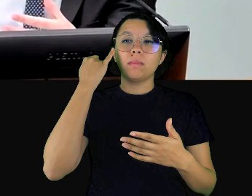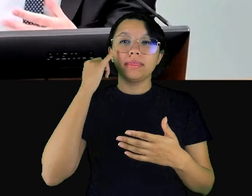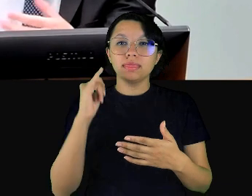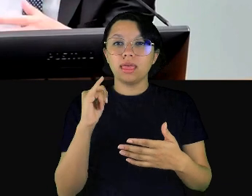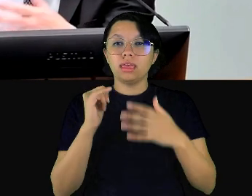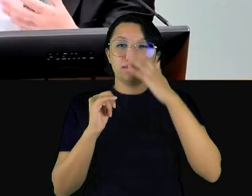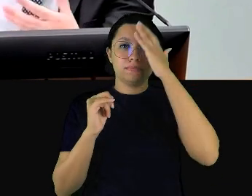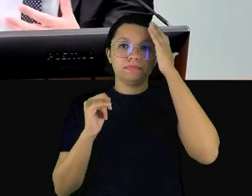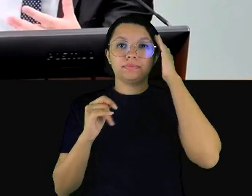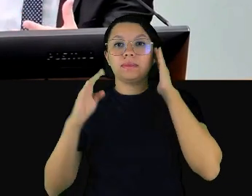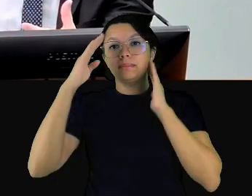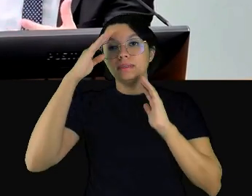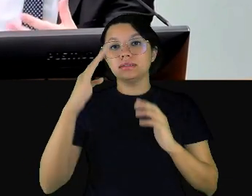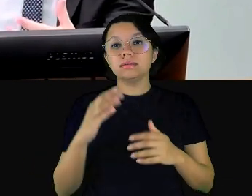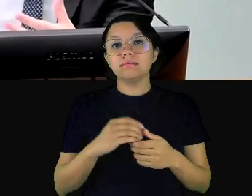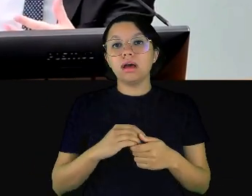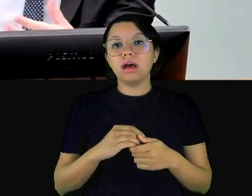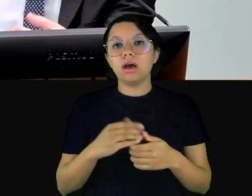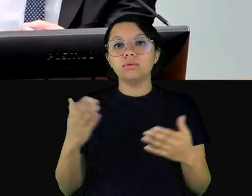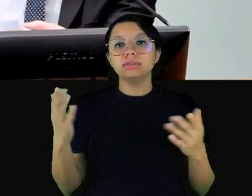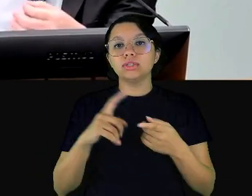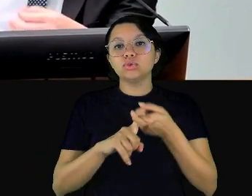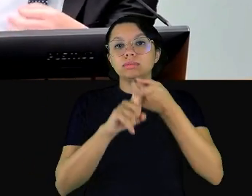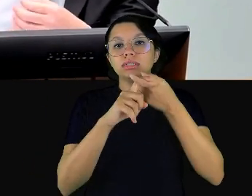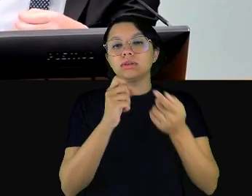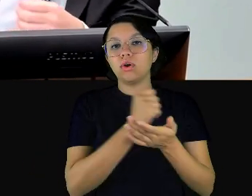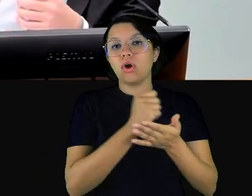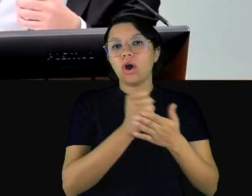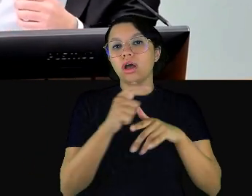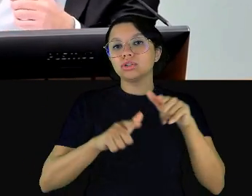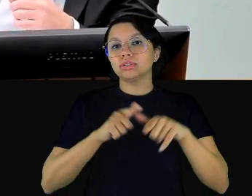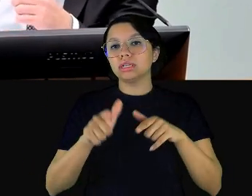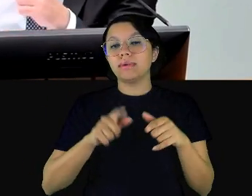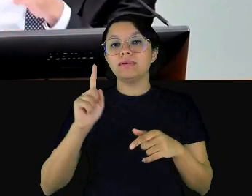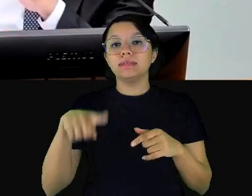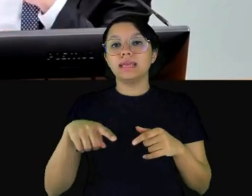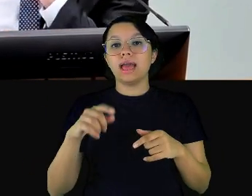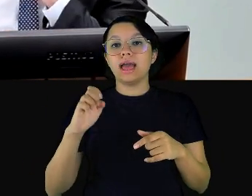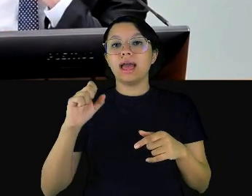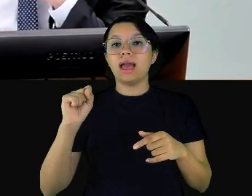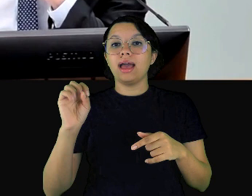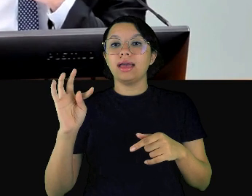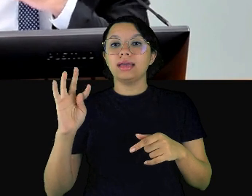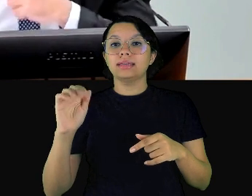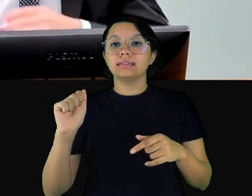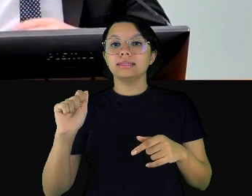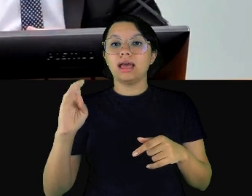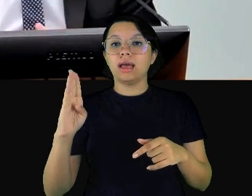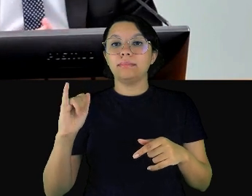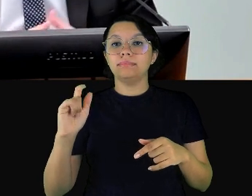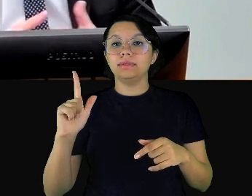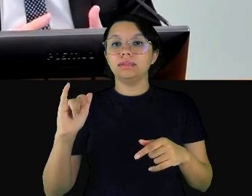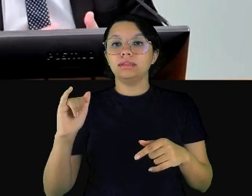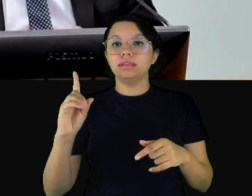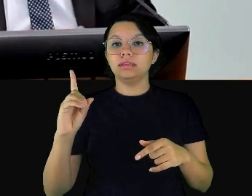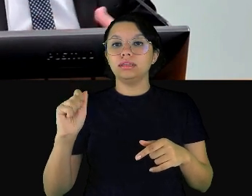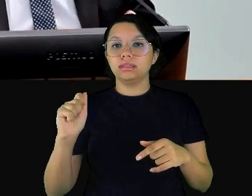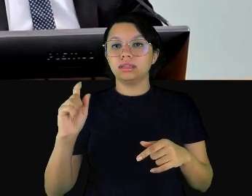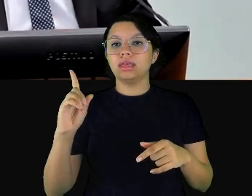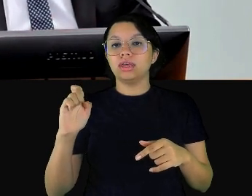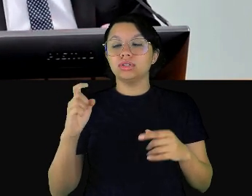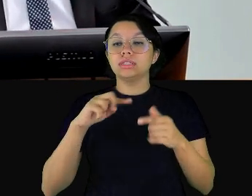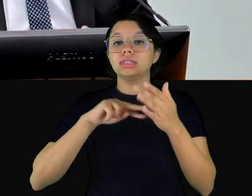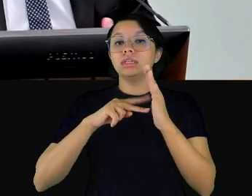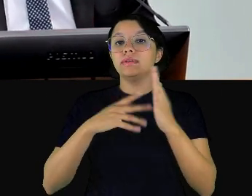ideia principal da suspensão do contrato de trabalho, que é a estabilidade. A estabilidade significa que esse